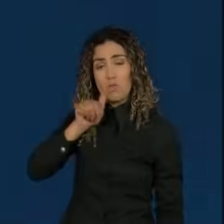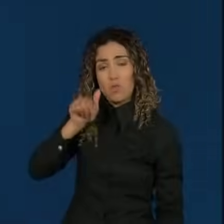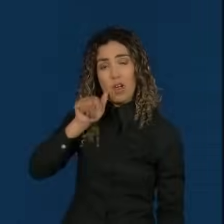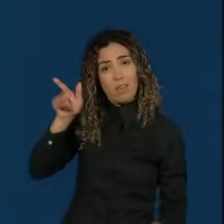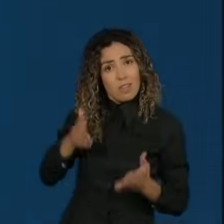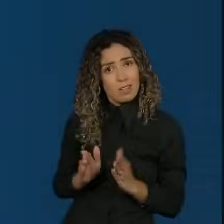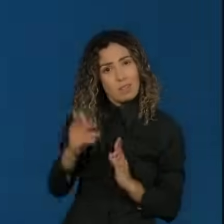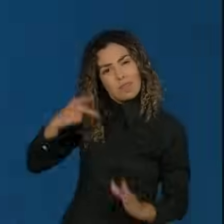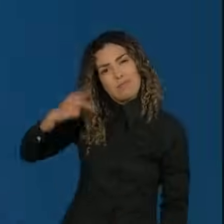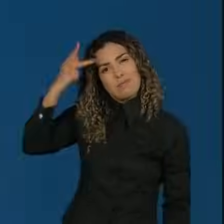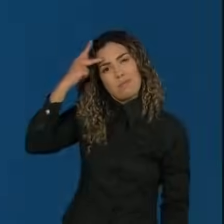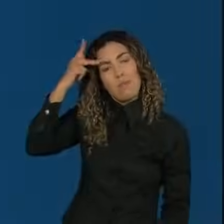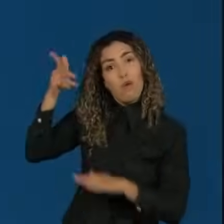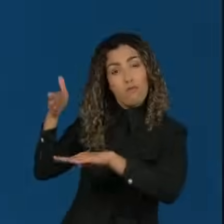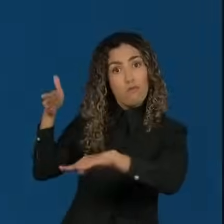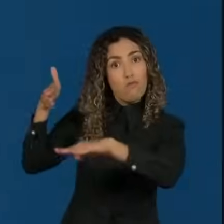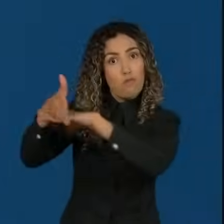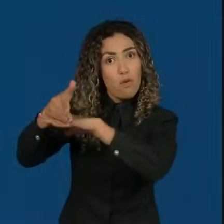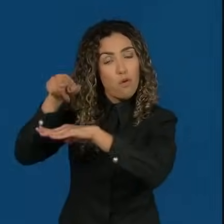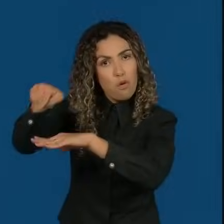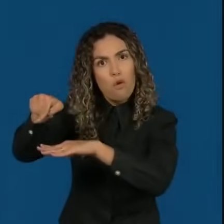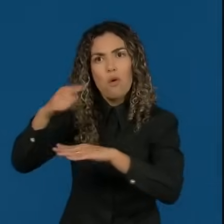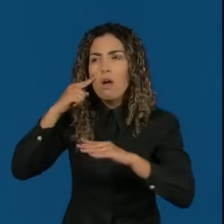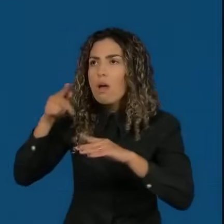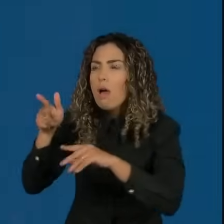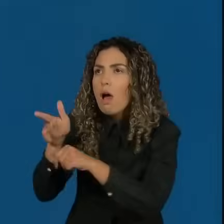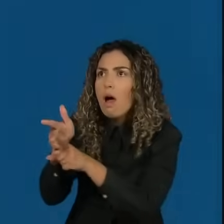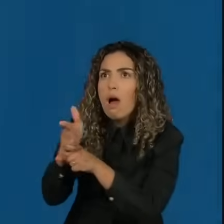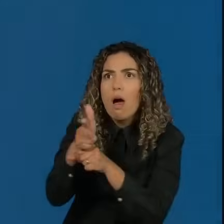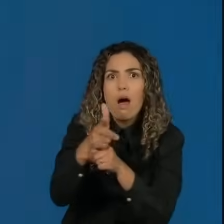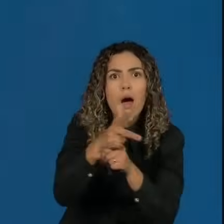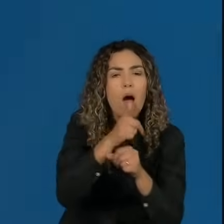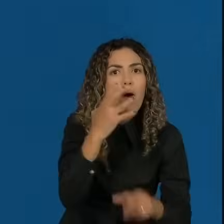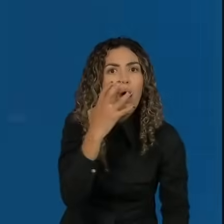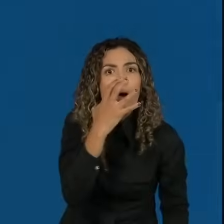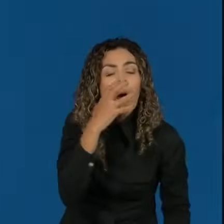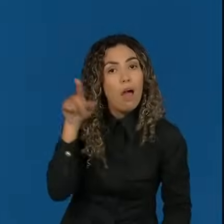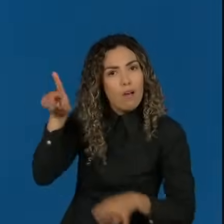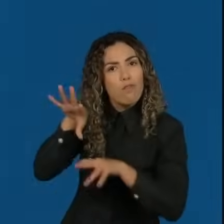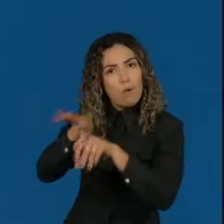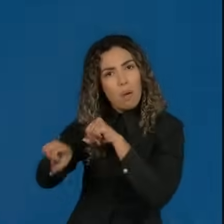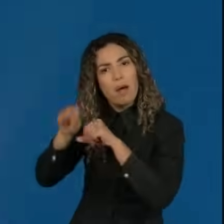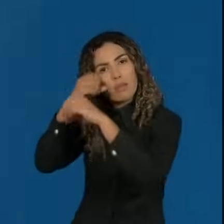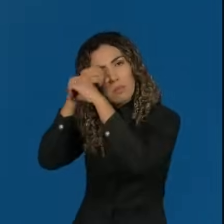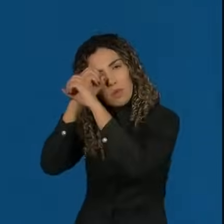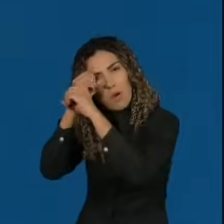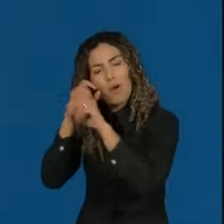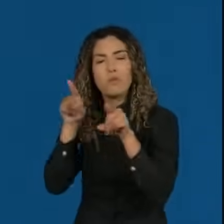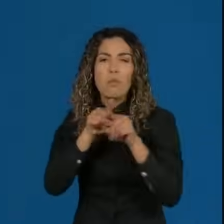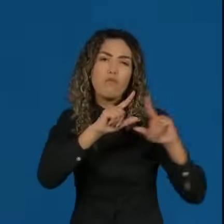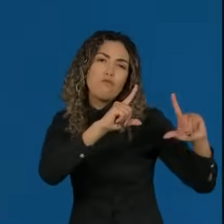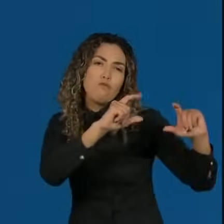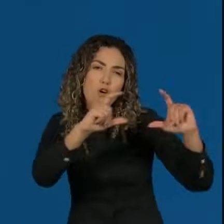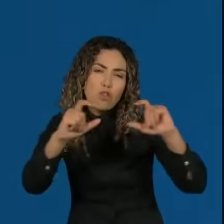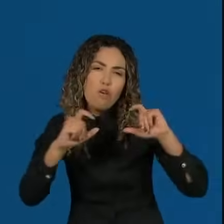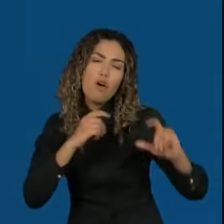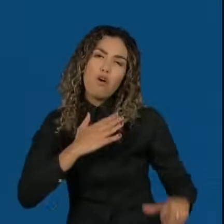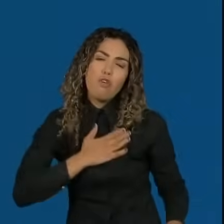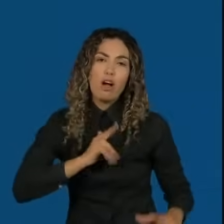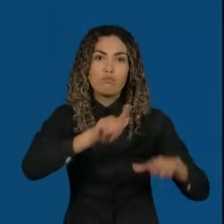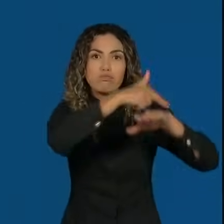paulistana Maísa Santoro, bióloga, fotógrafa de natureza e mergulhadora. Eu estava